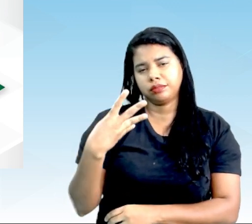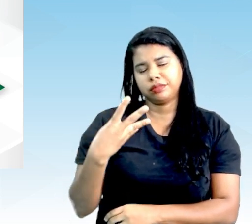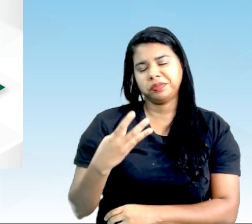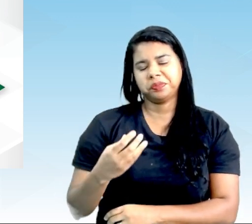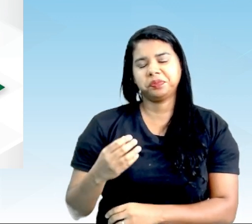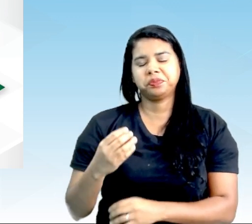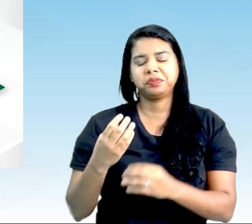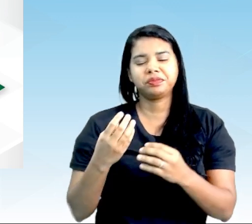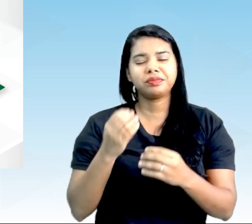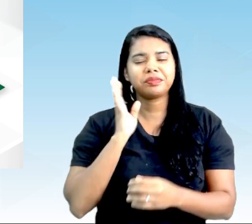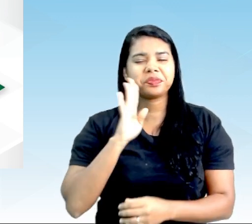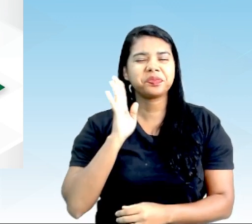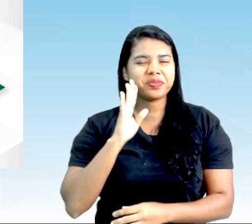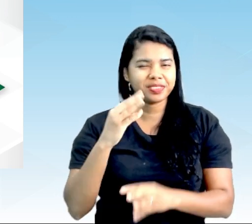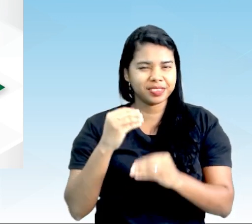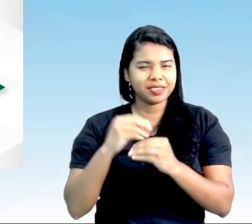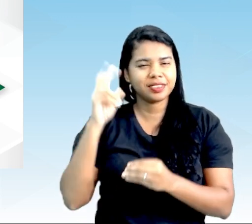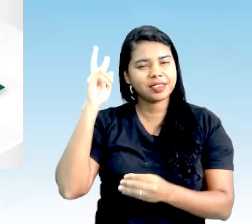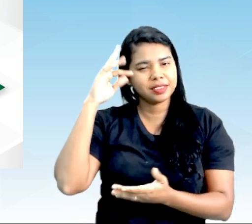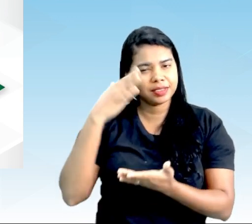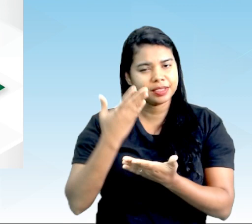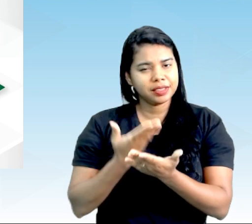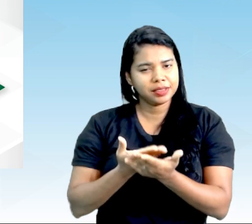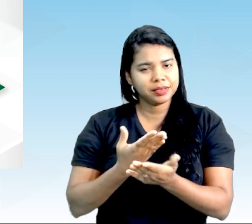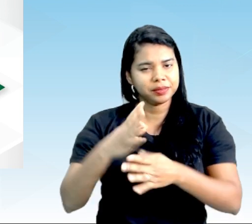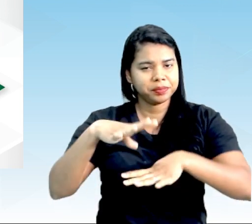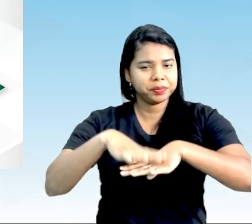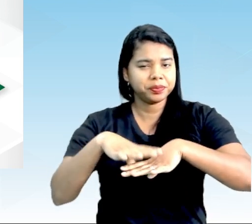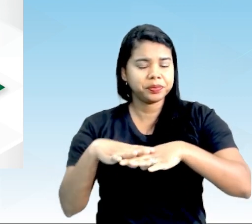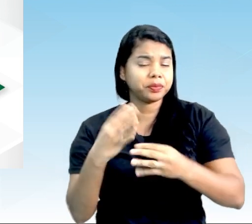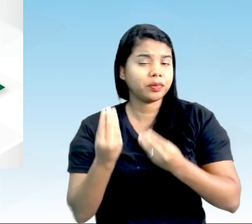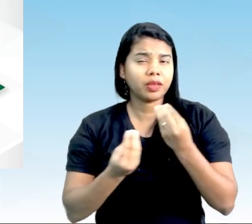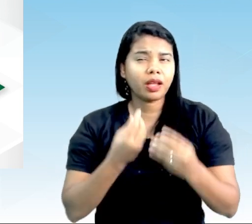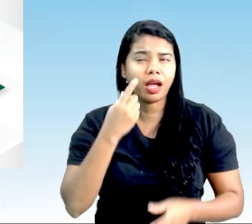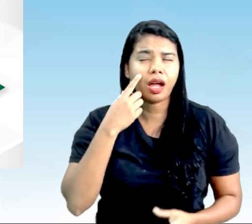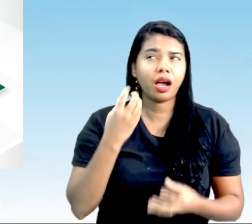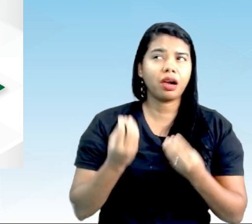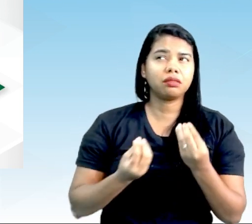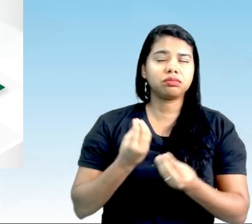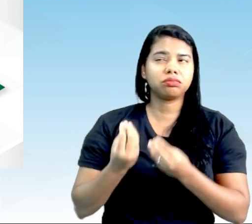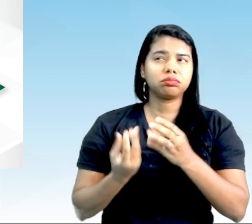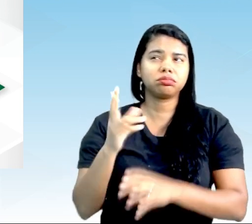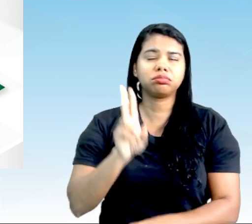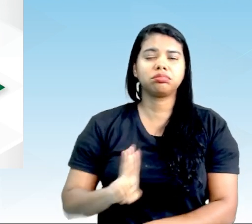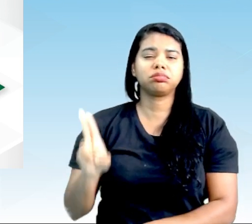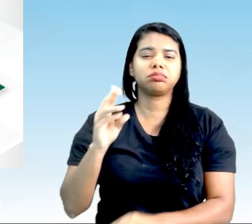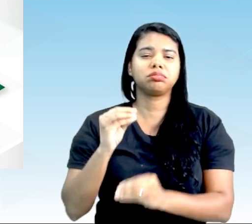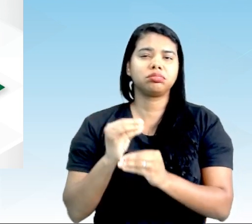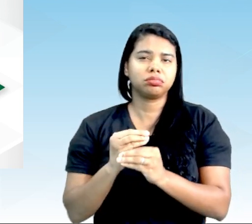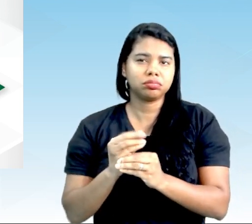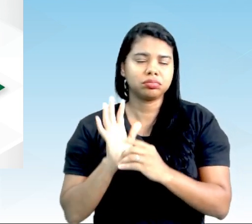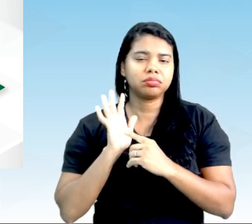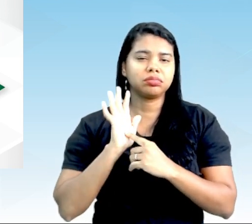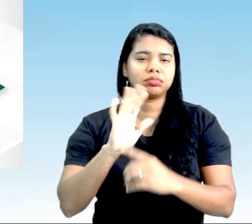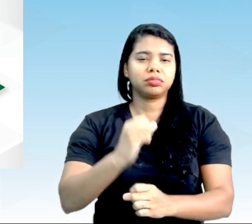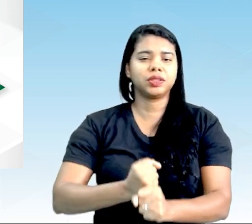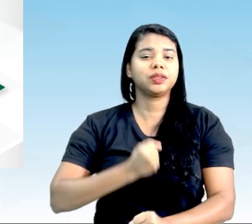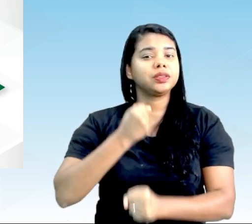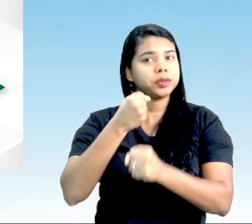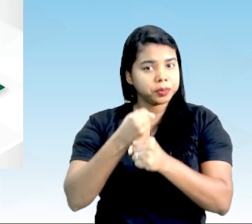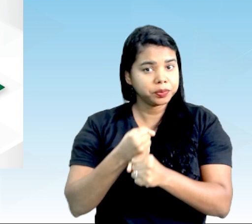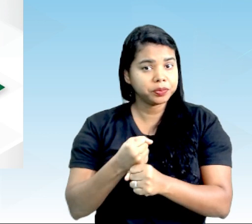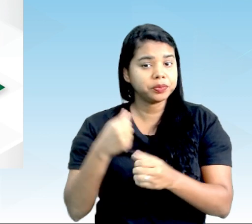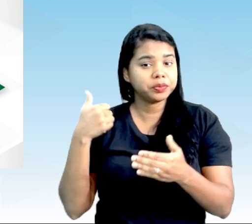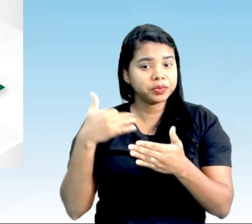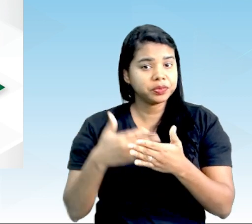é muito legal estudar a história da matemática e ver como a matemática era utilizada como modelo para a construção do que até